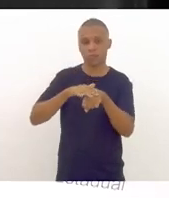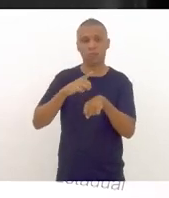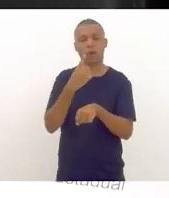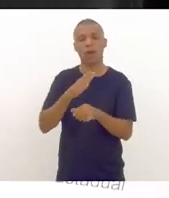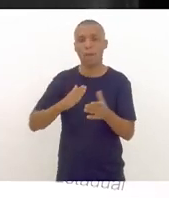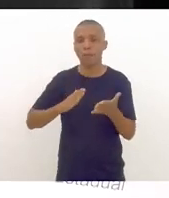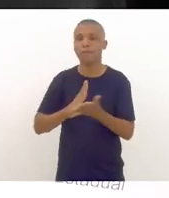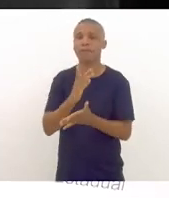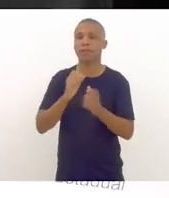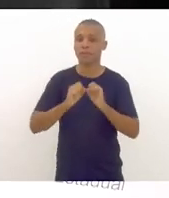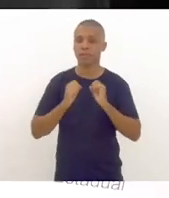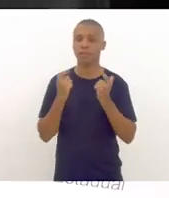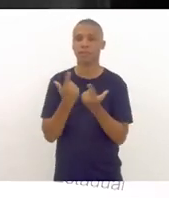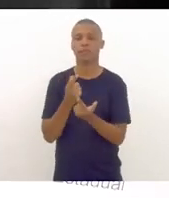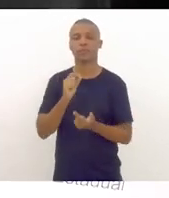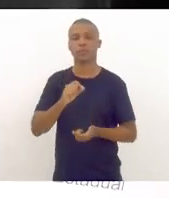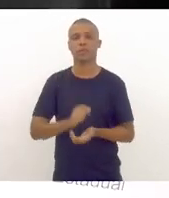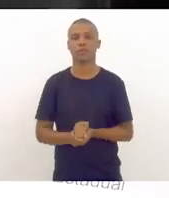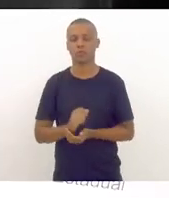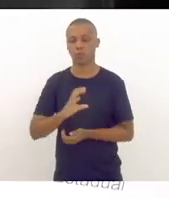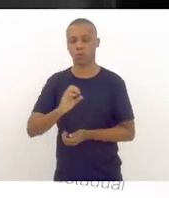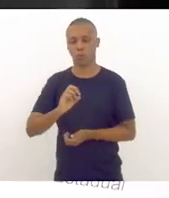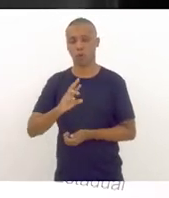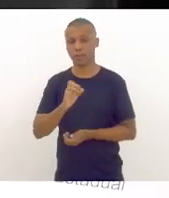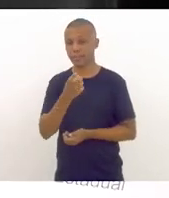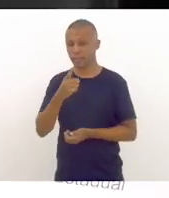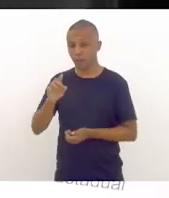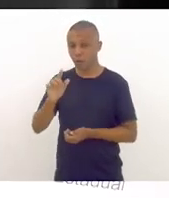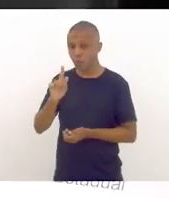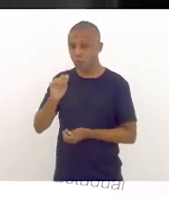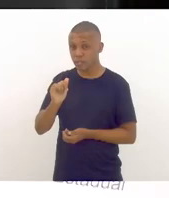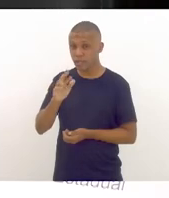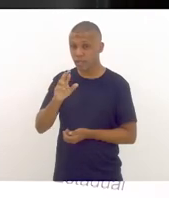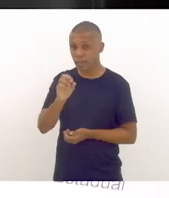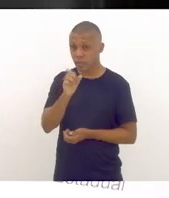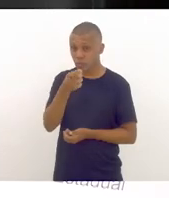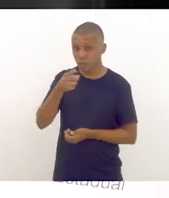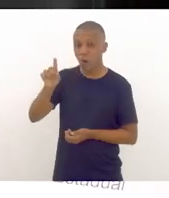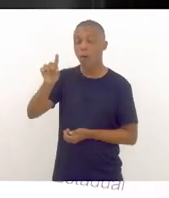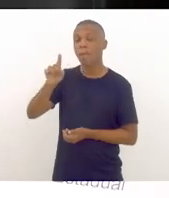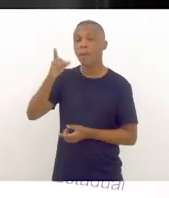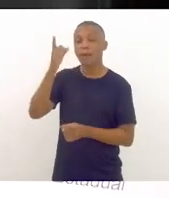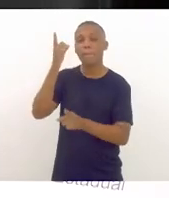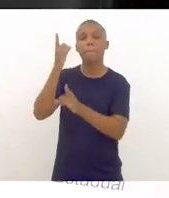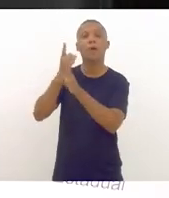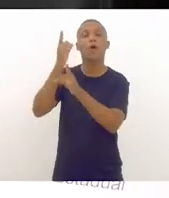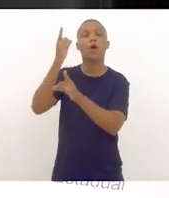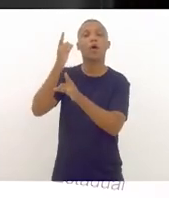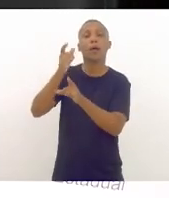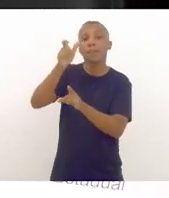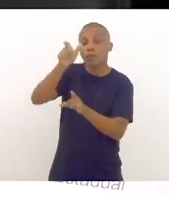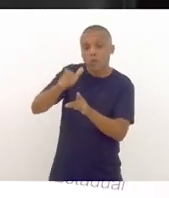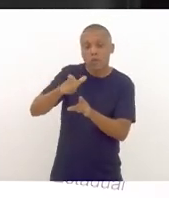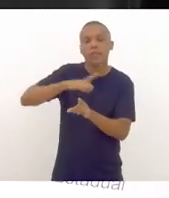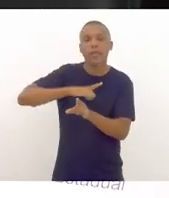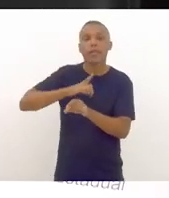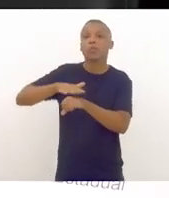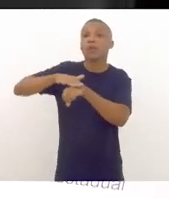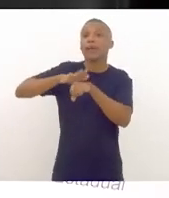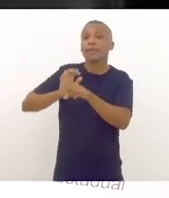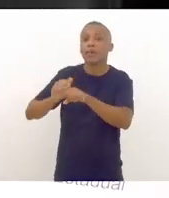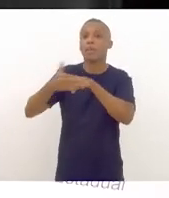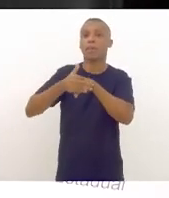casa o cordão de girassol, que é exatamente para identificar aqueles com síndromes ocultas, que